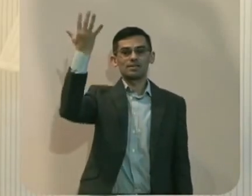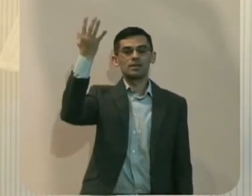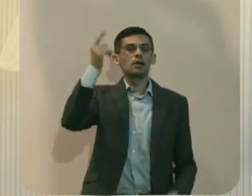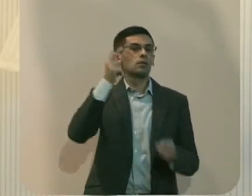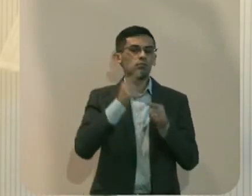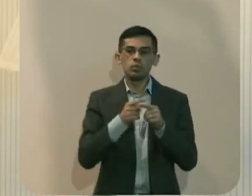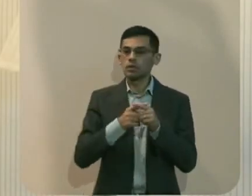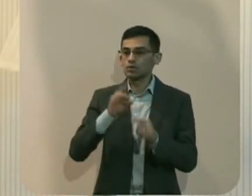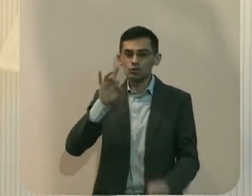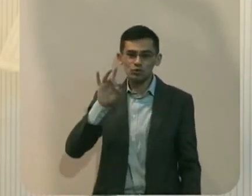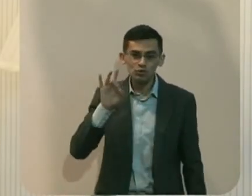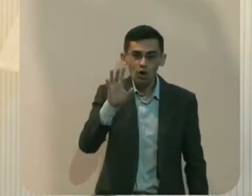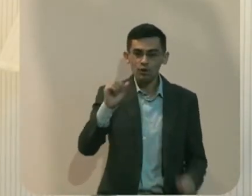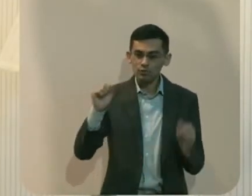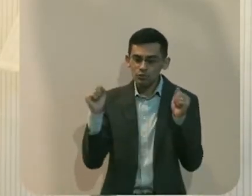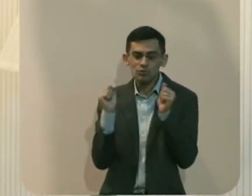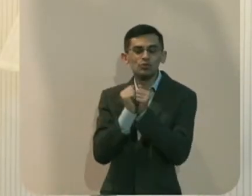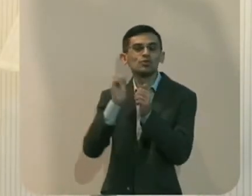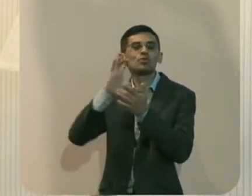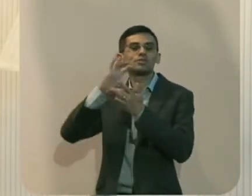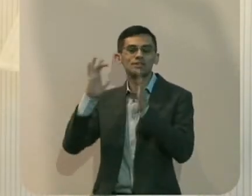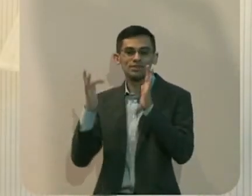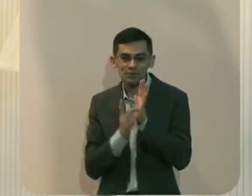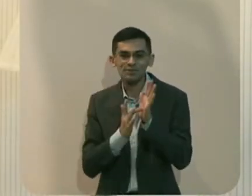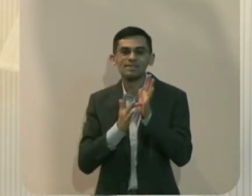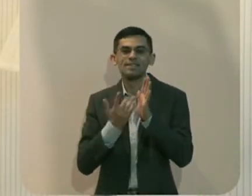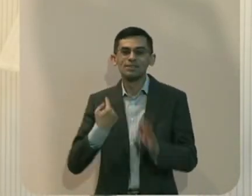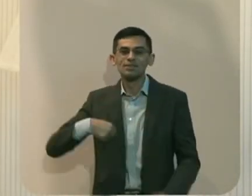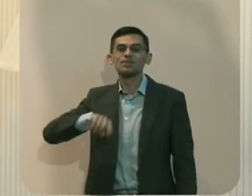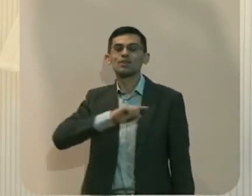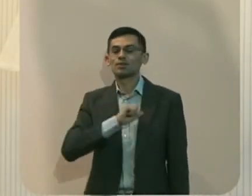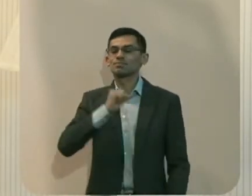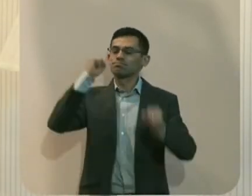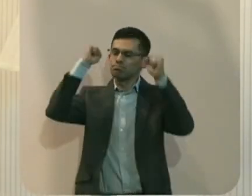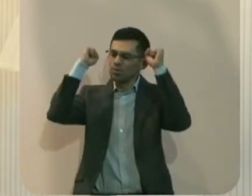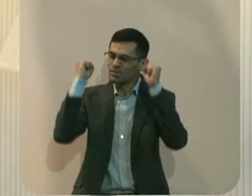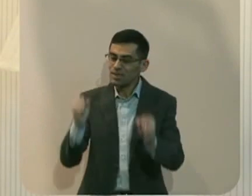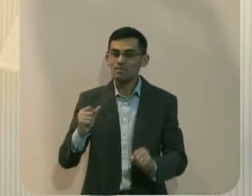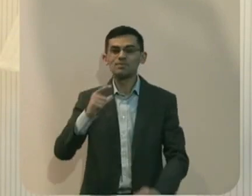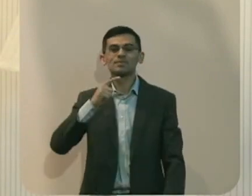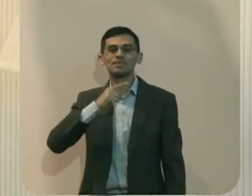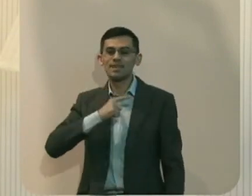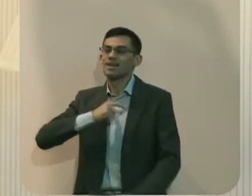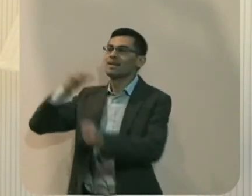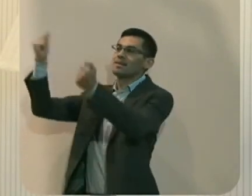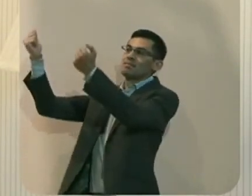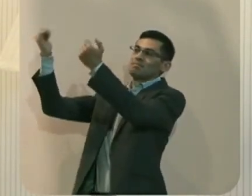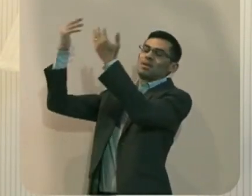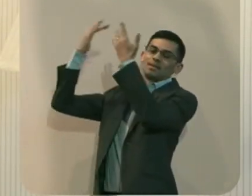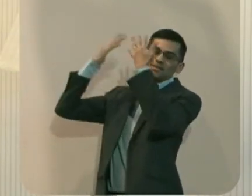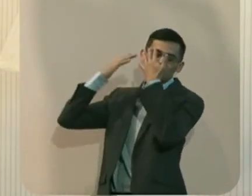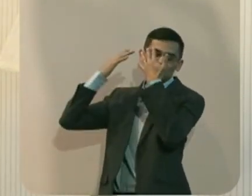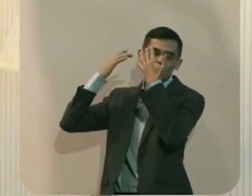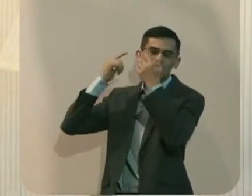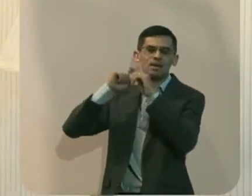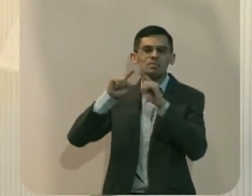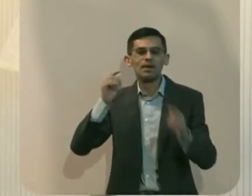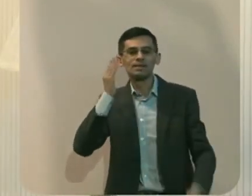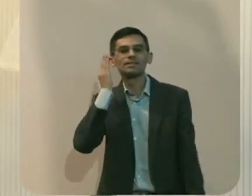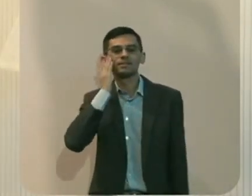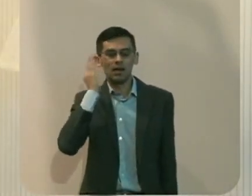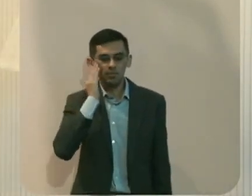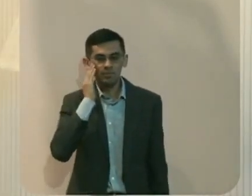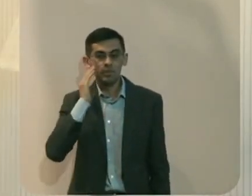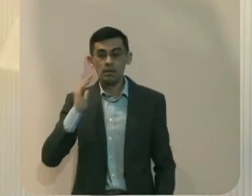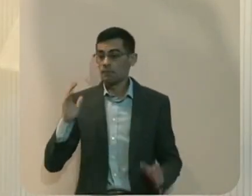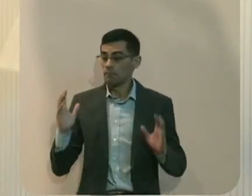só através de Jesus e mais ninguém é que nós podemos ser abençoados. E sabe, queridos, isso vale